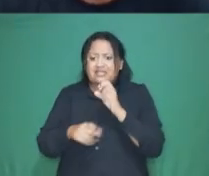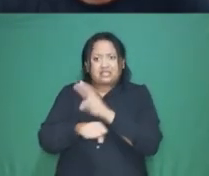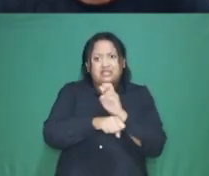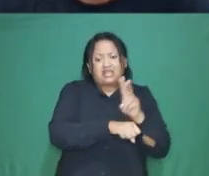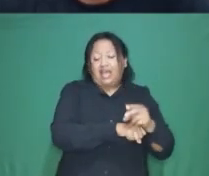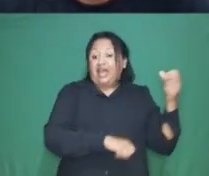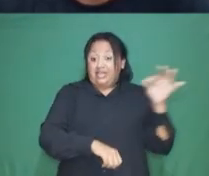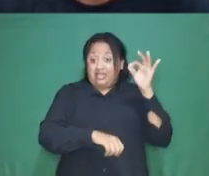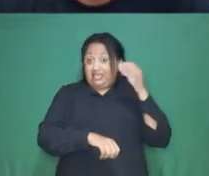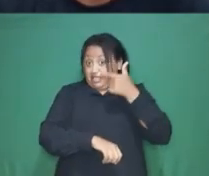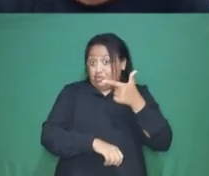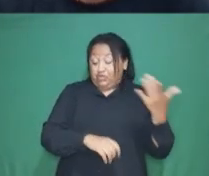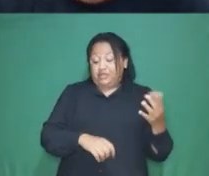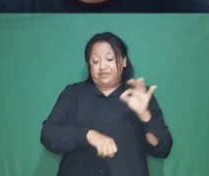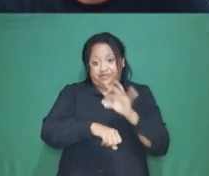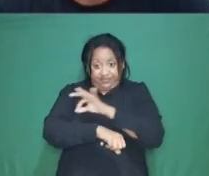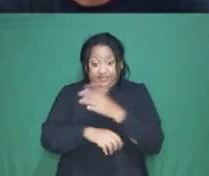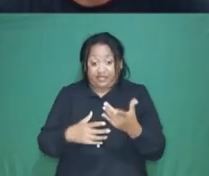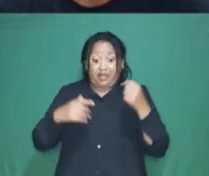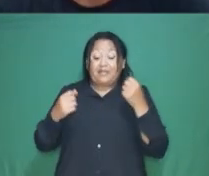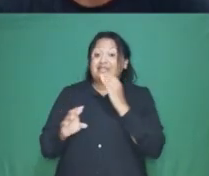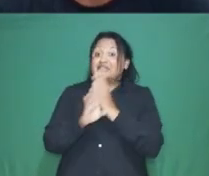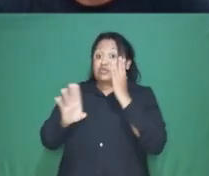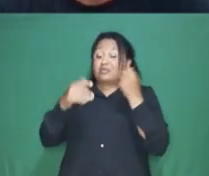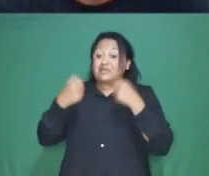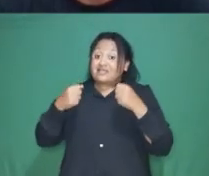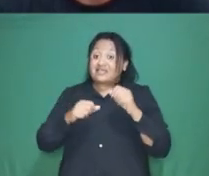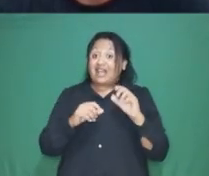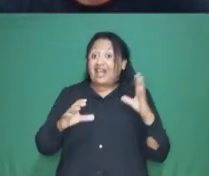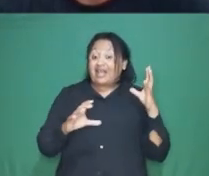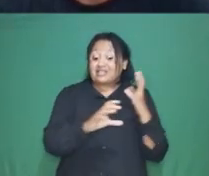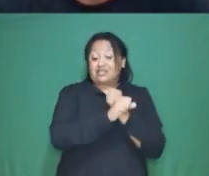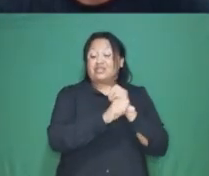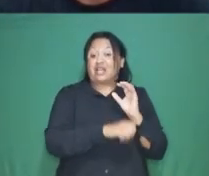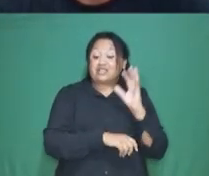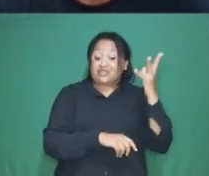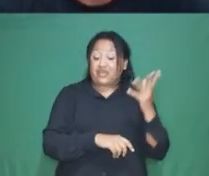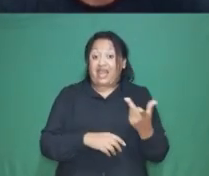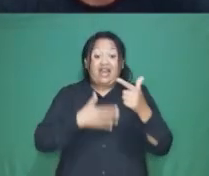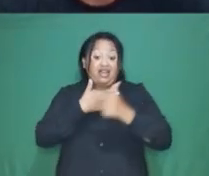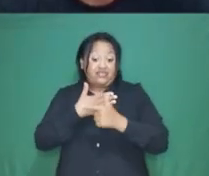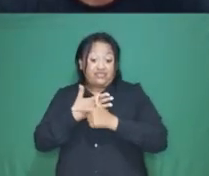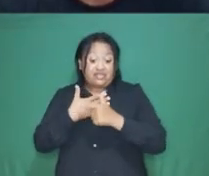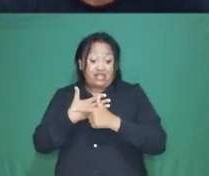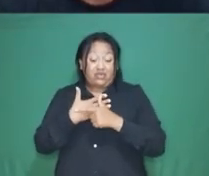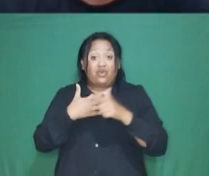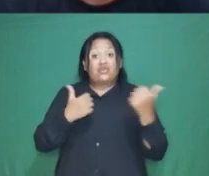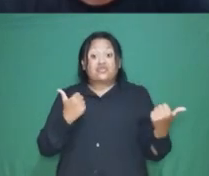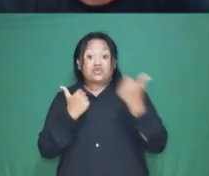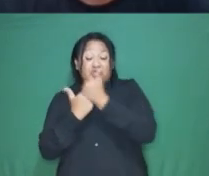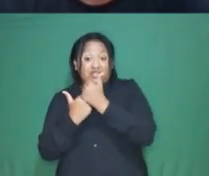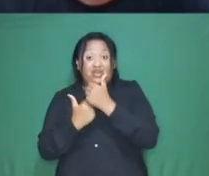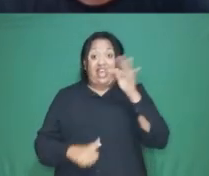eletrização pessoal para a gente descobrir a gente precisa resolver a função que ele gente substituindo fdp